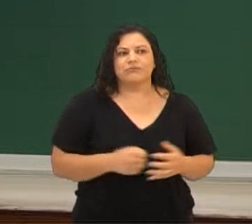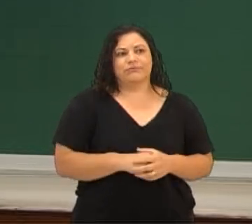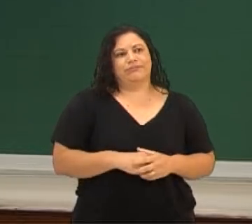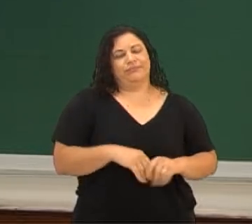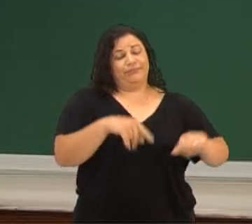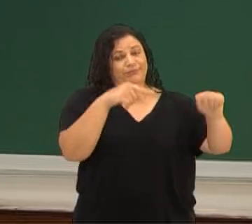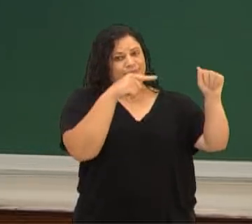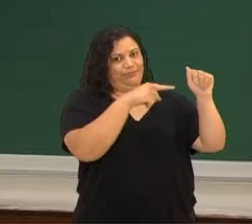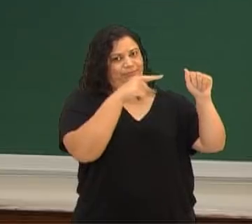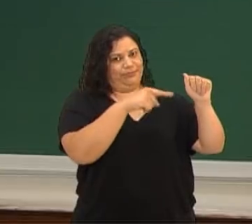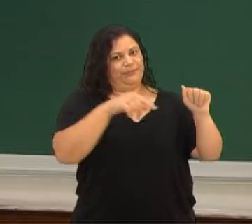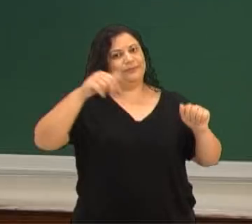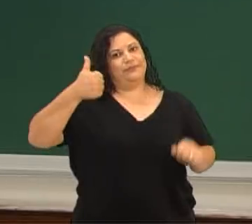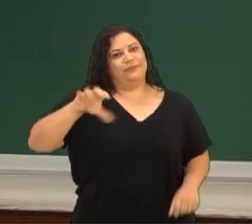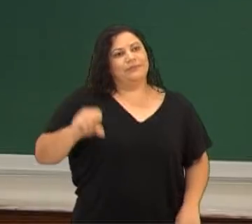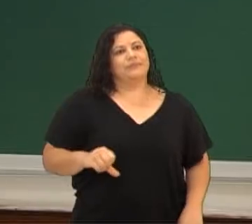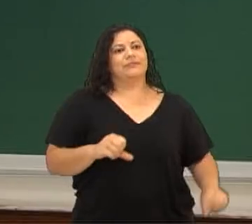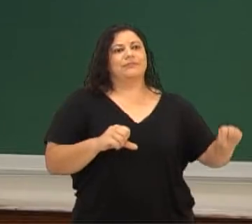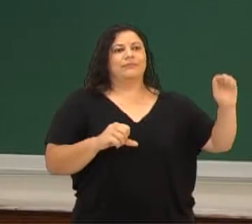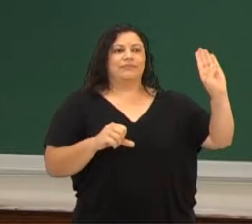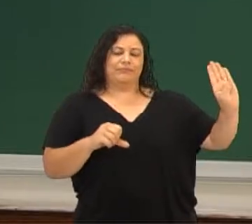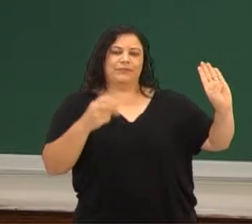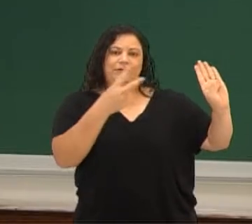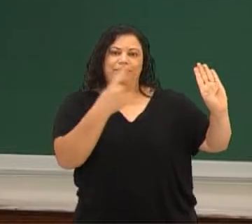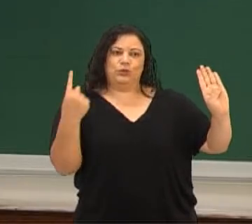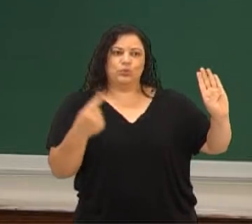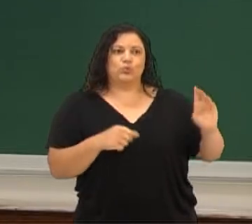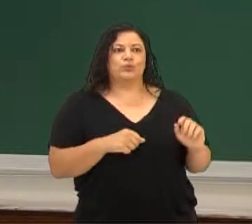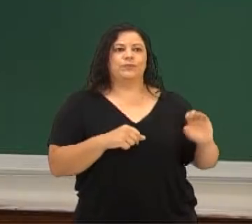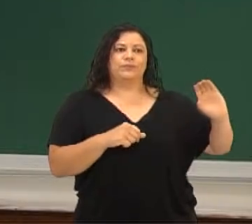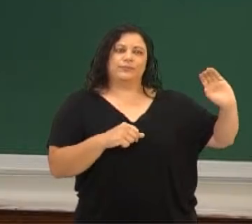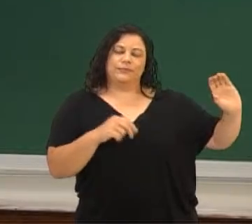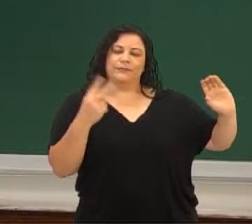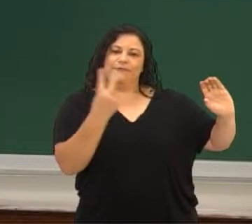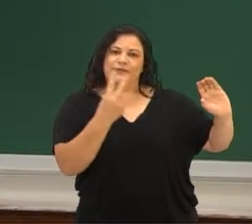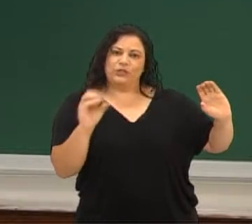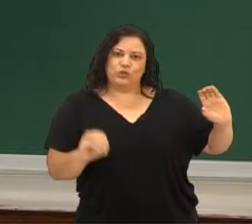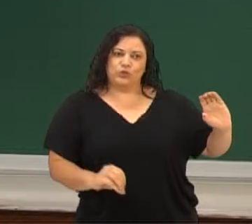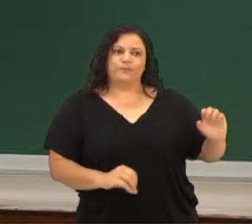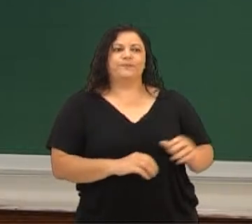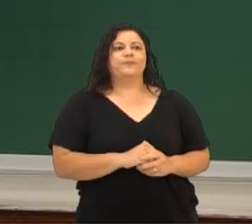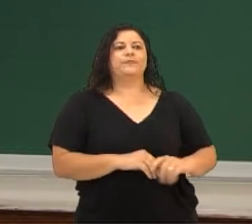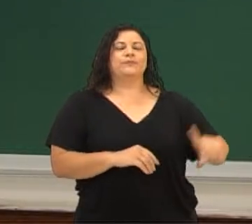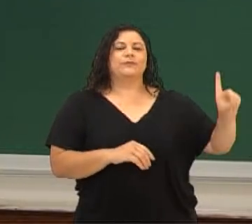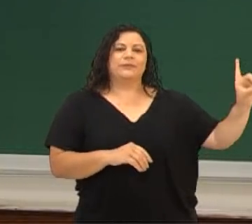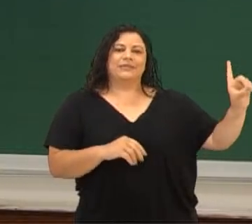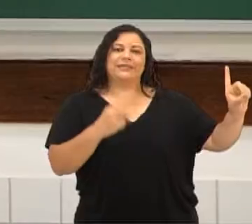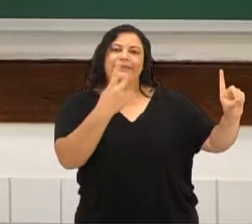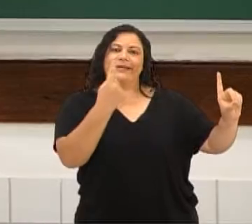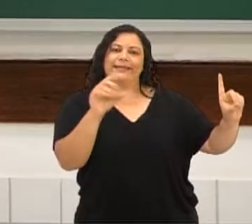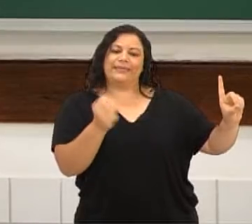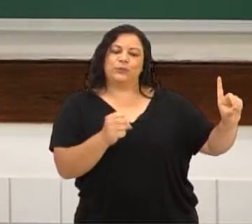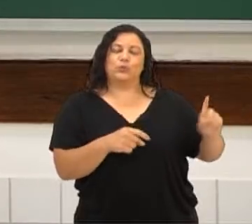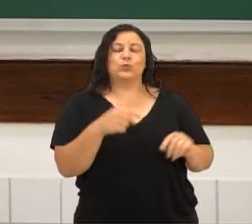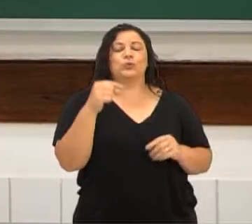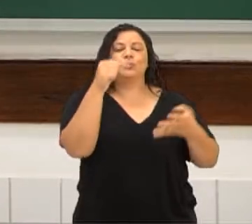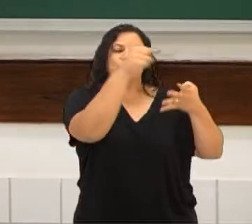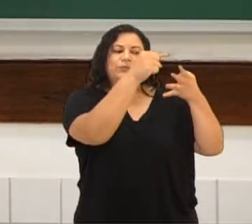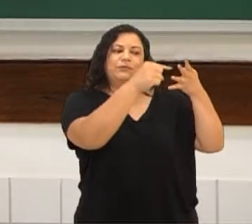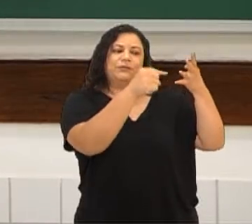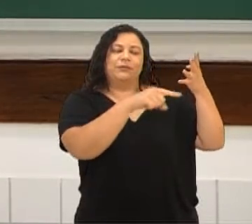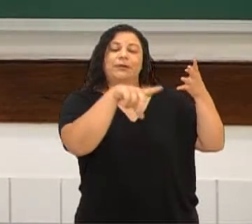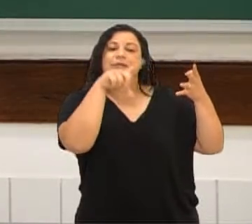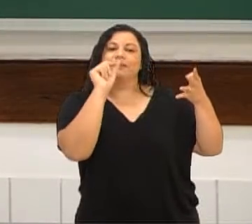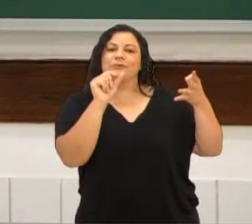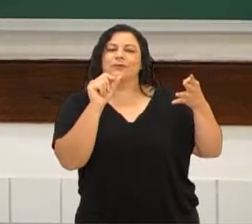Letra A, 19. Letra B, 21. Letra C, século 20. Ou letra D, século 18. Vai